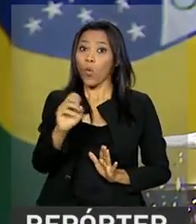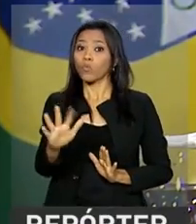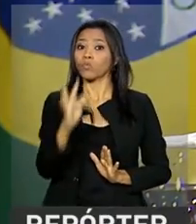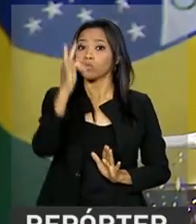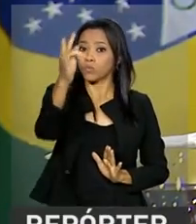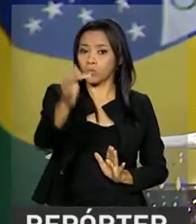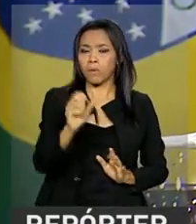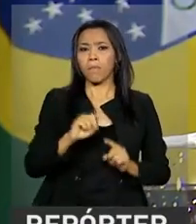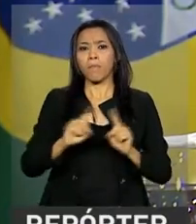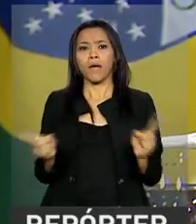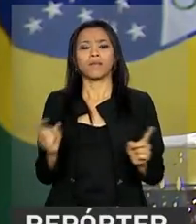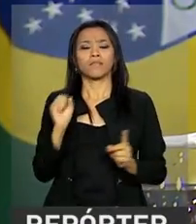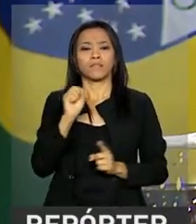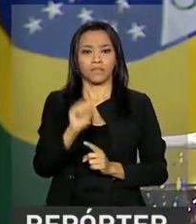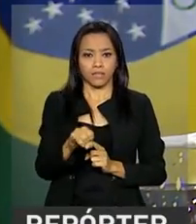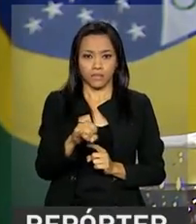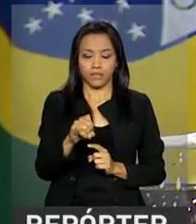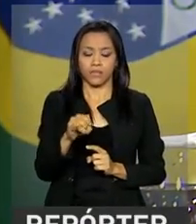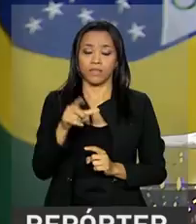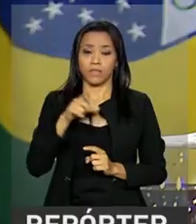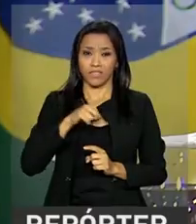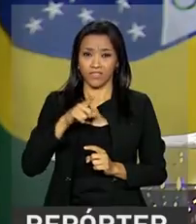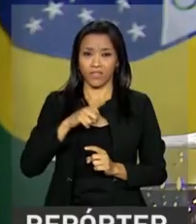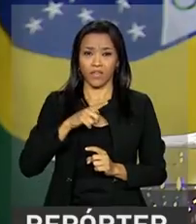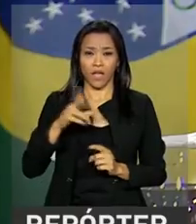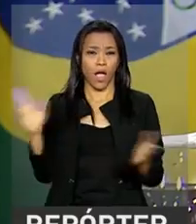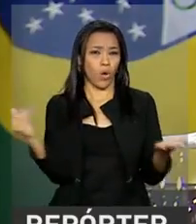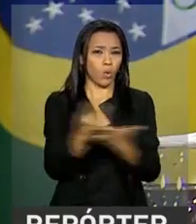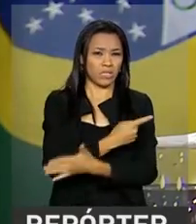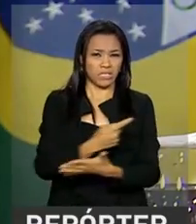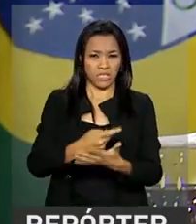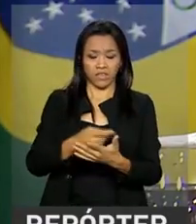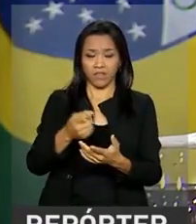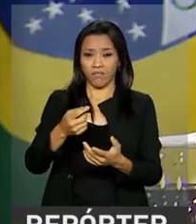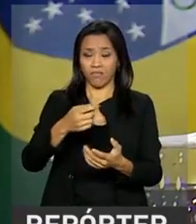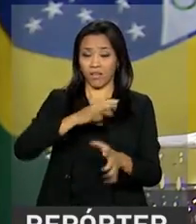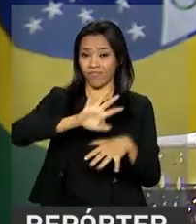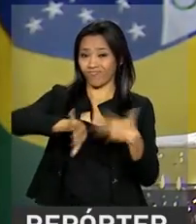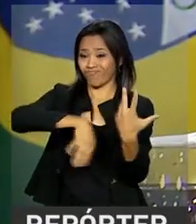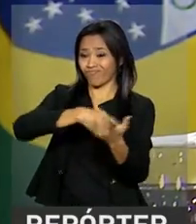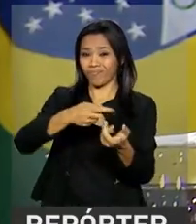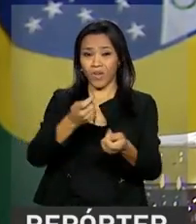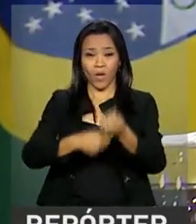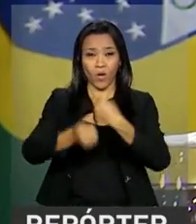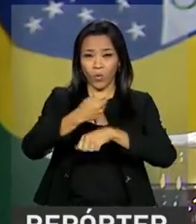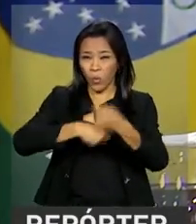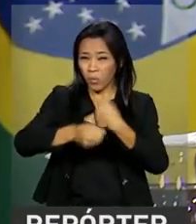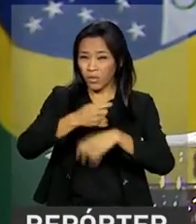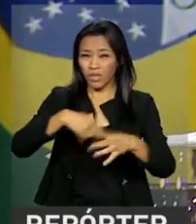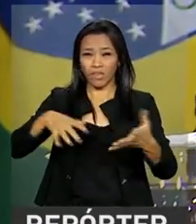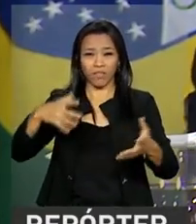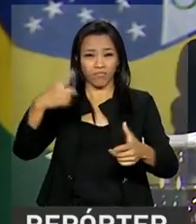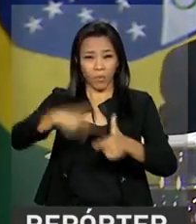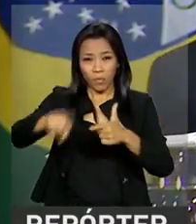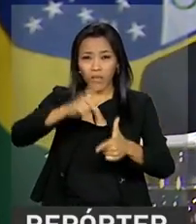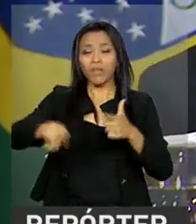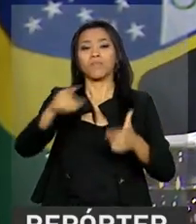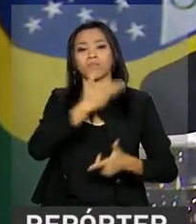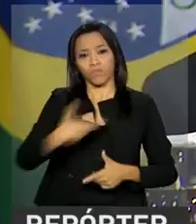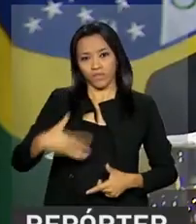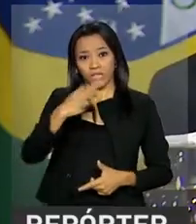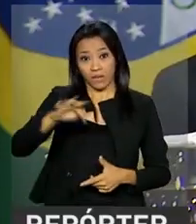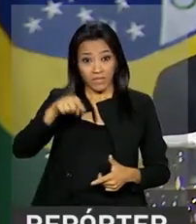debate na armar uma desestruturação econômica da união isso vai representar um